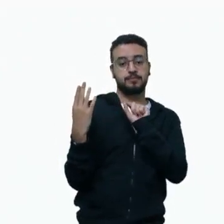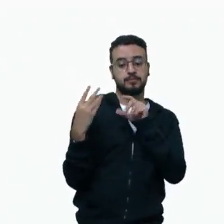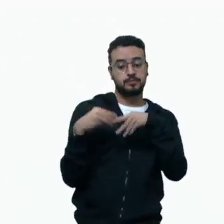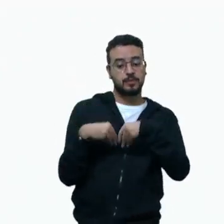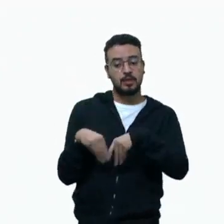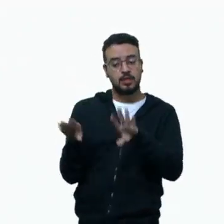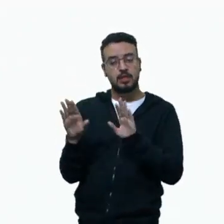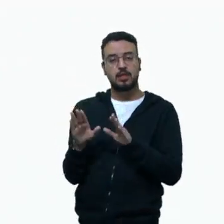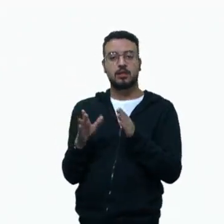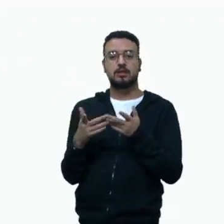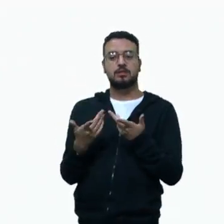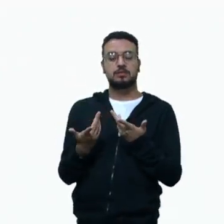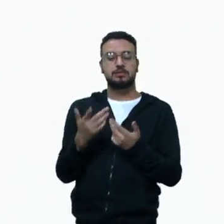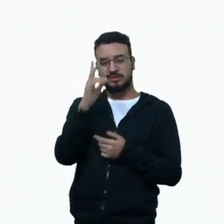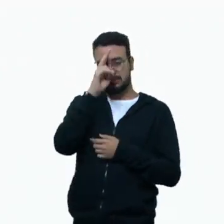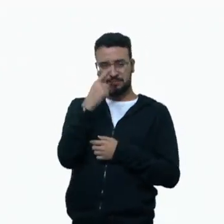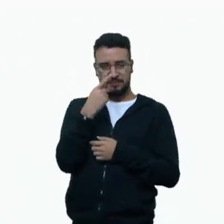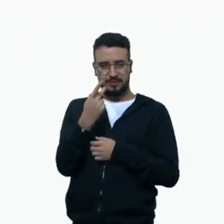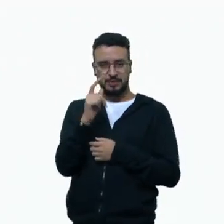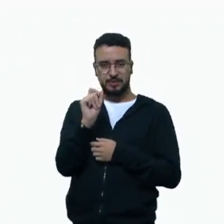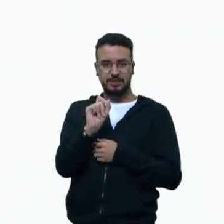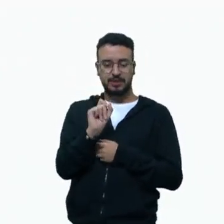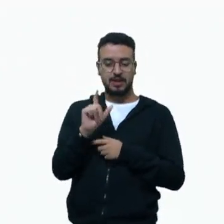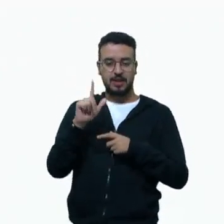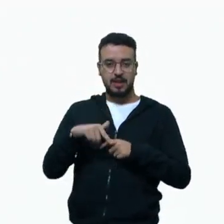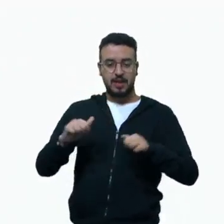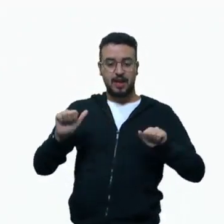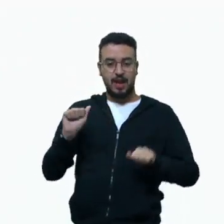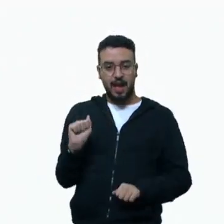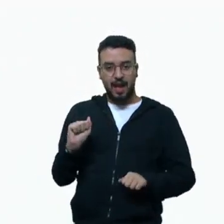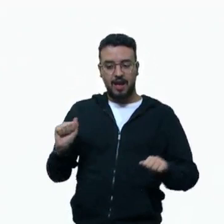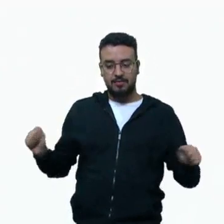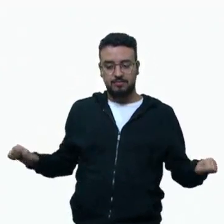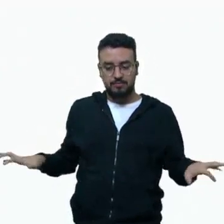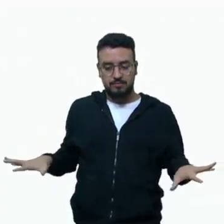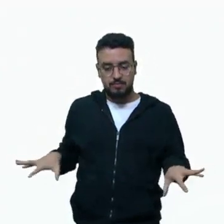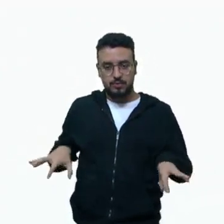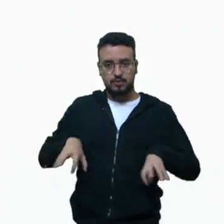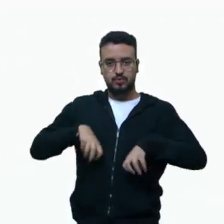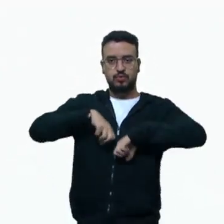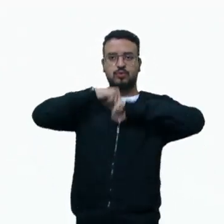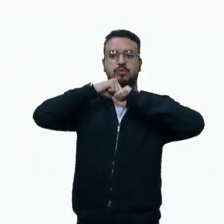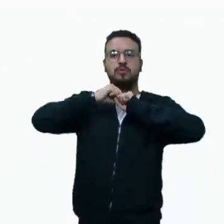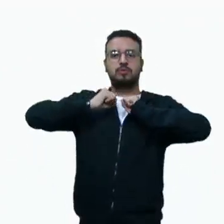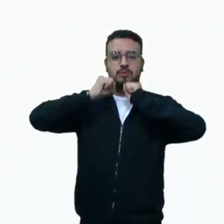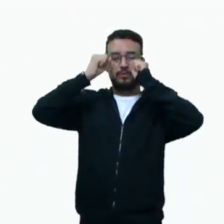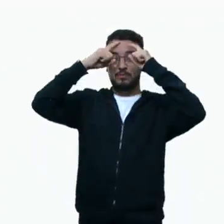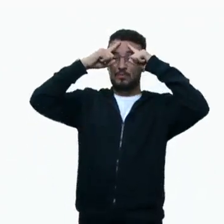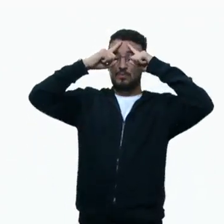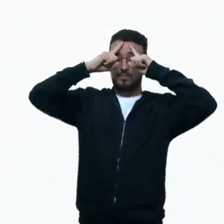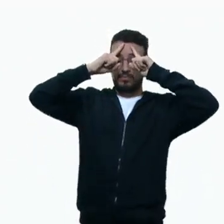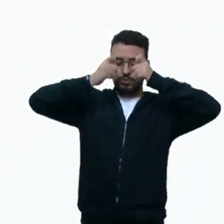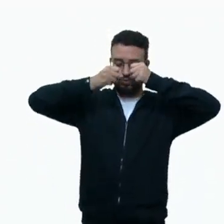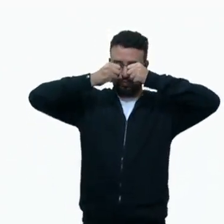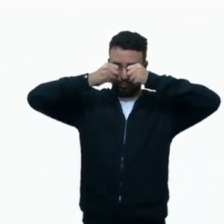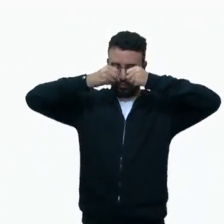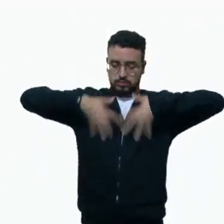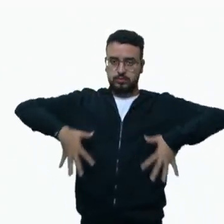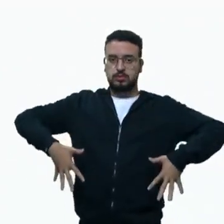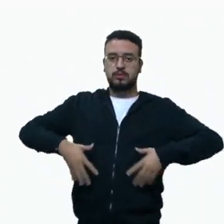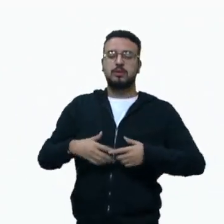conduzir impulsos, lembra que eu falei de trato ascendente e descendente, e integração de reflexos,